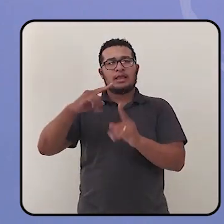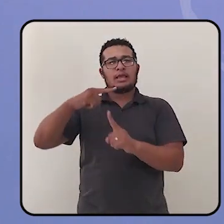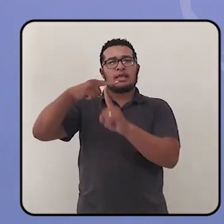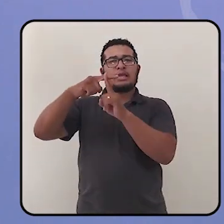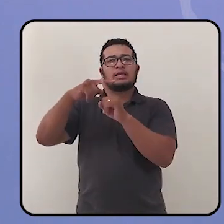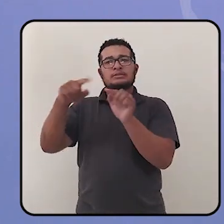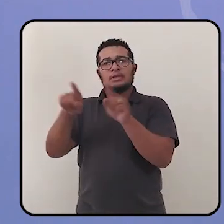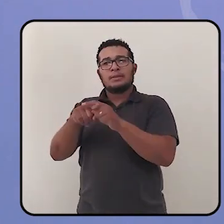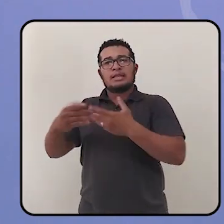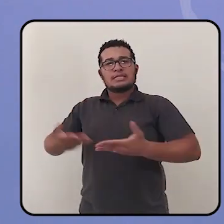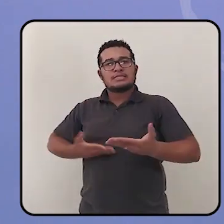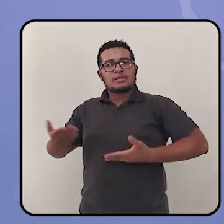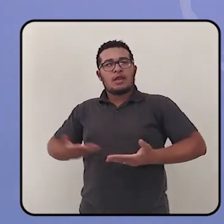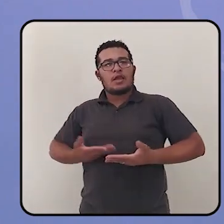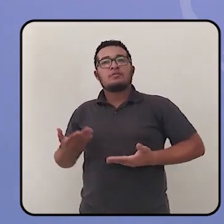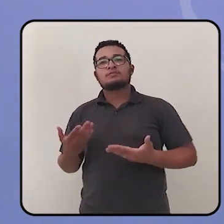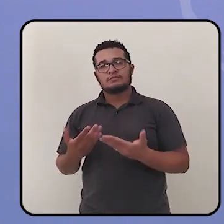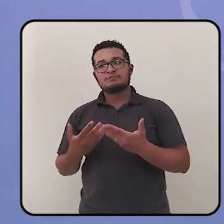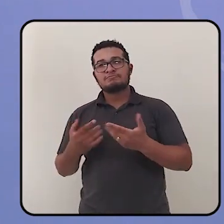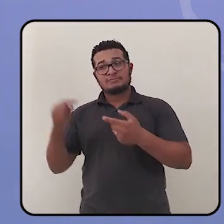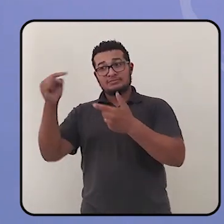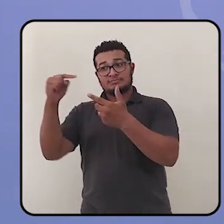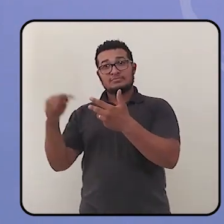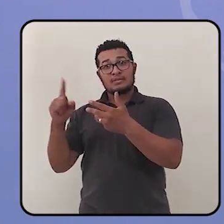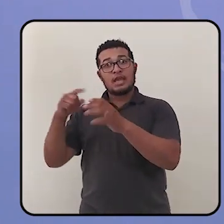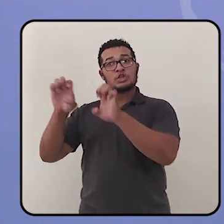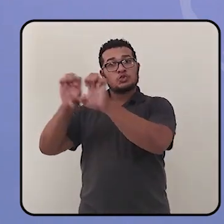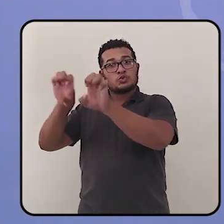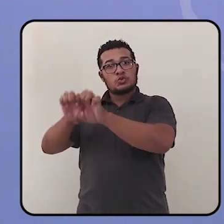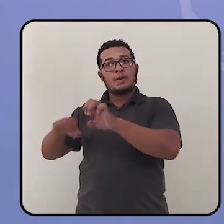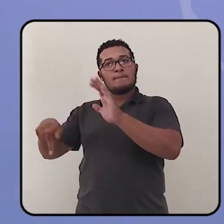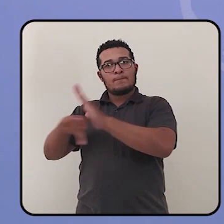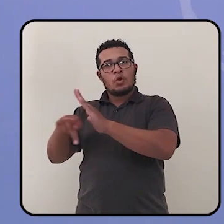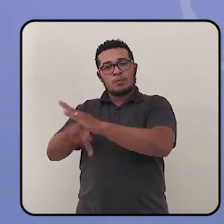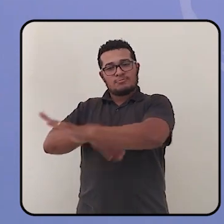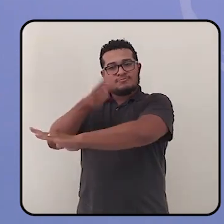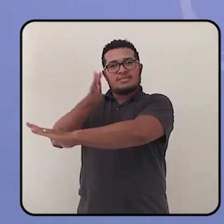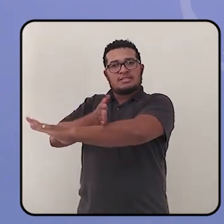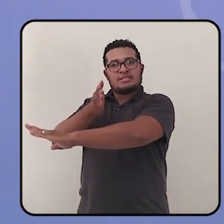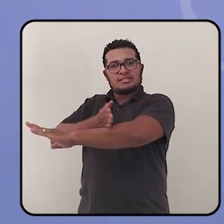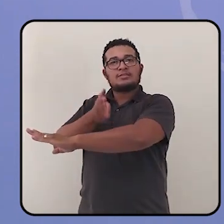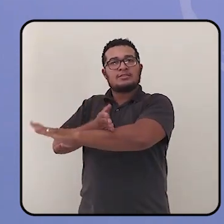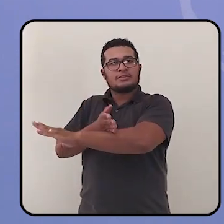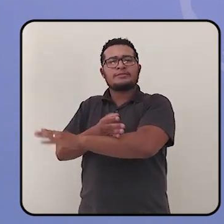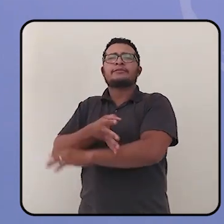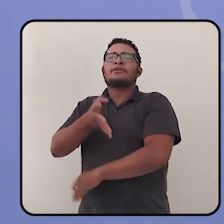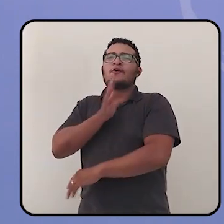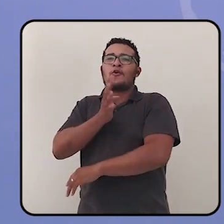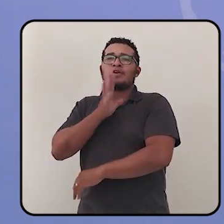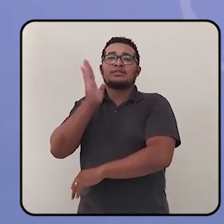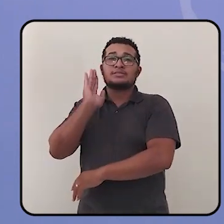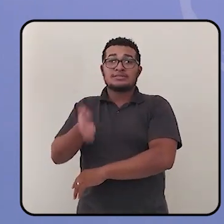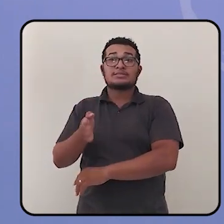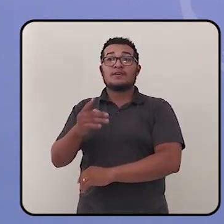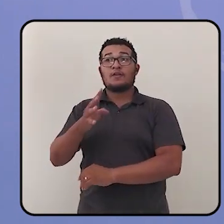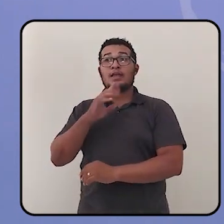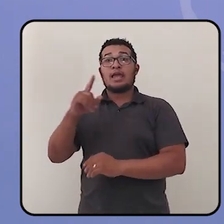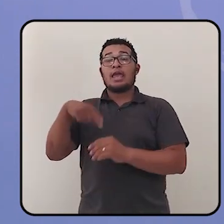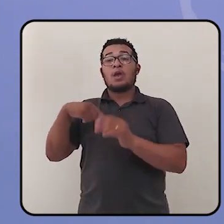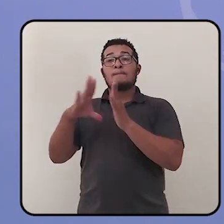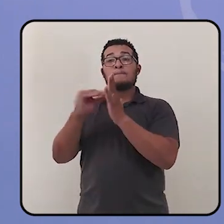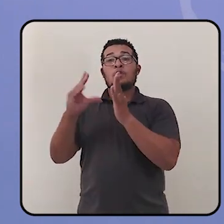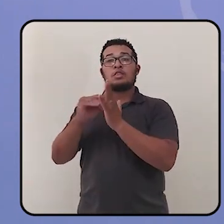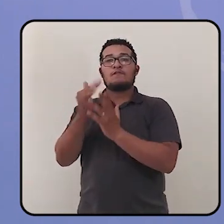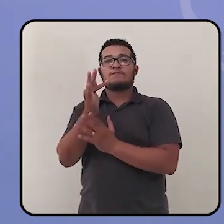ser várias obrigações para com o senhor feudal essa era a estrutura da idade média clássica modelo que nós vemos sempre na escola que a